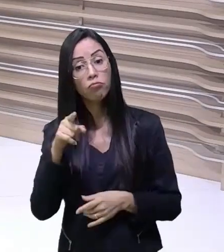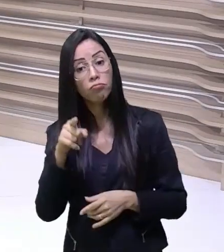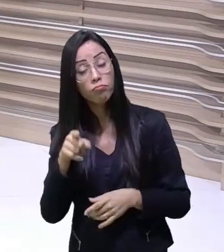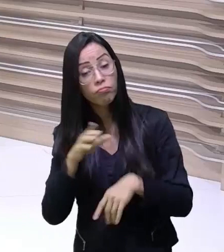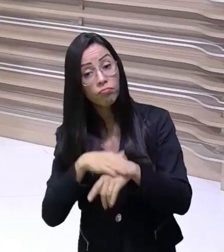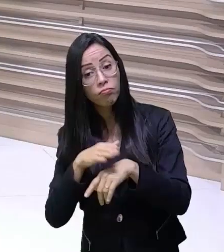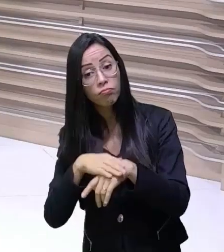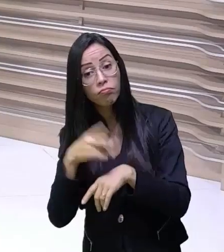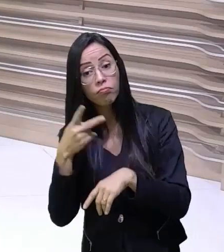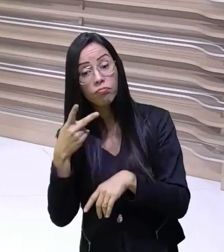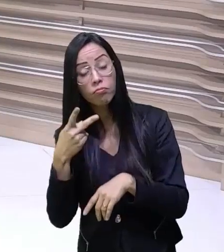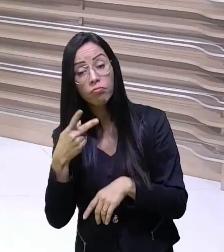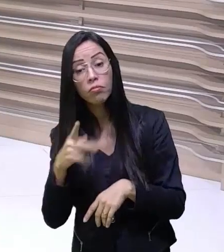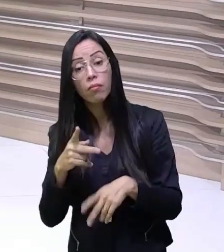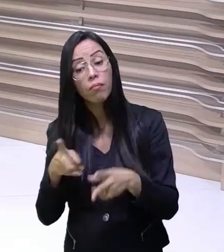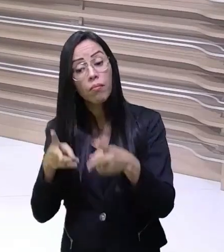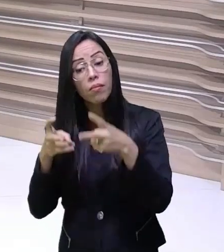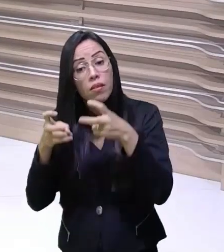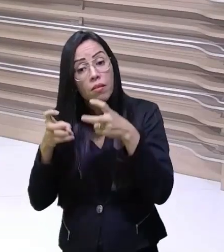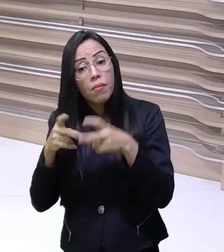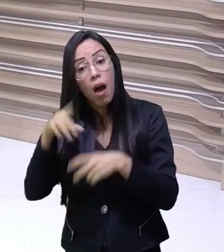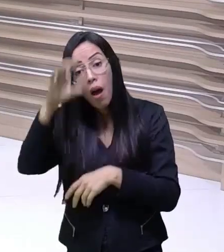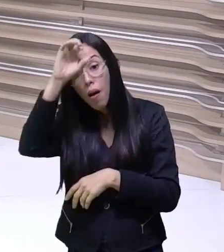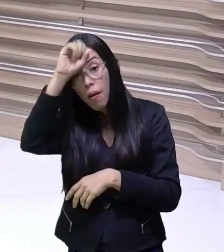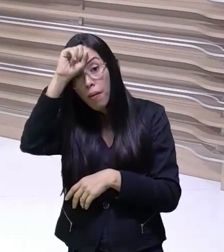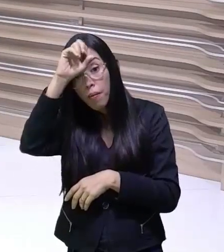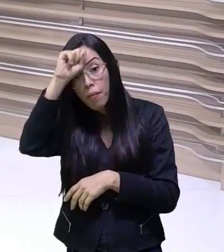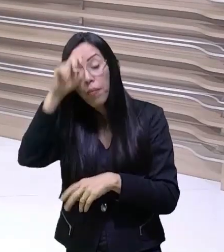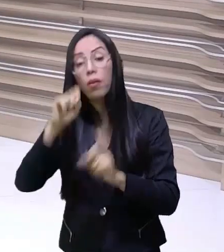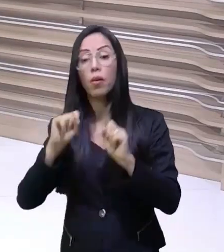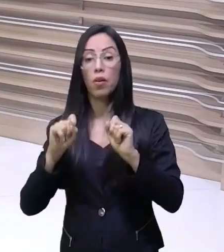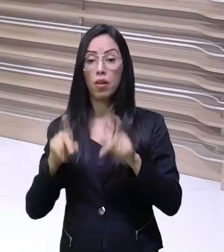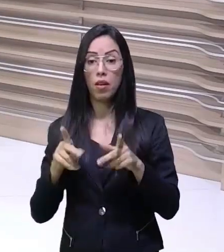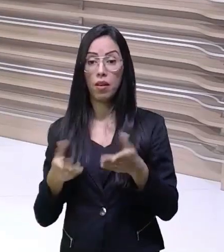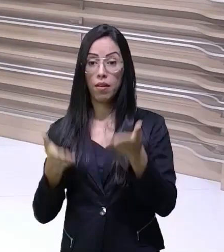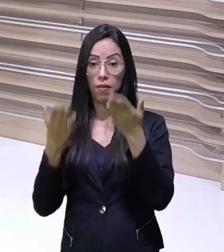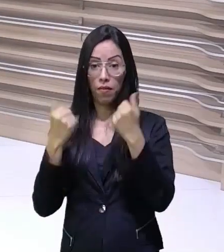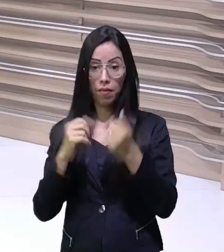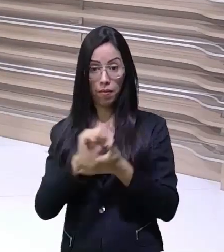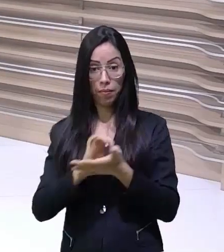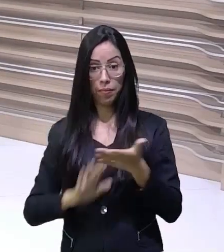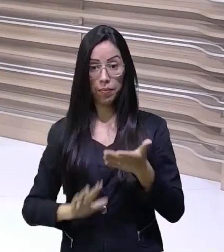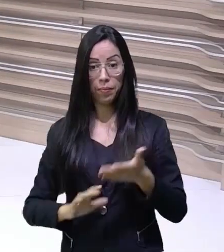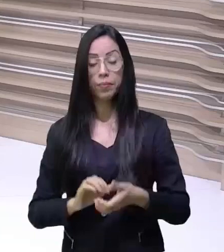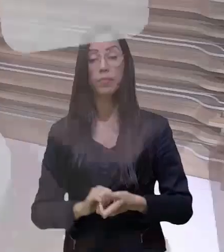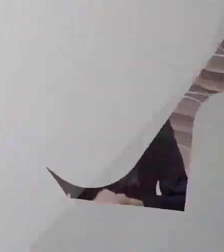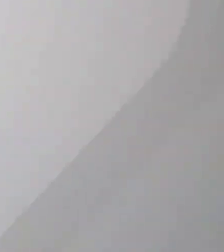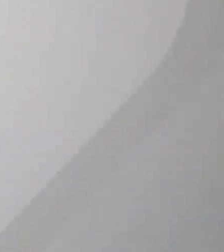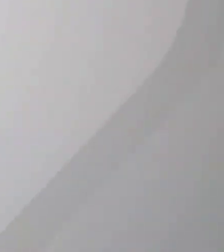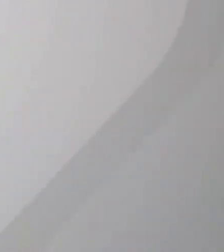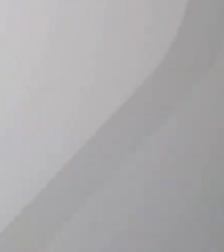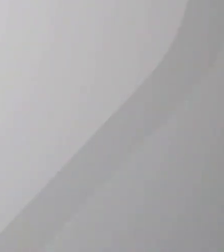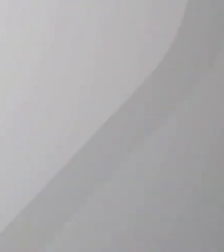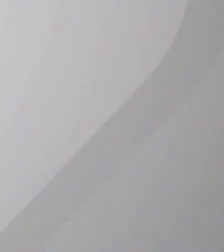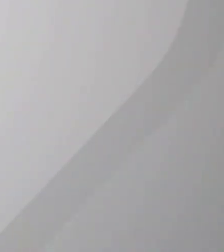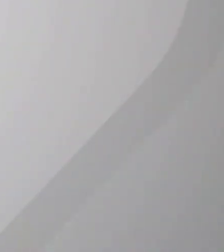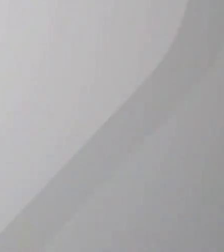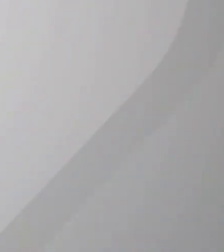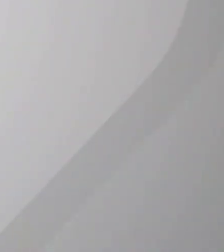aprendeu tudo aquilo que eu já expliquei ali na aula. Vamos lá para o exercitando?